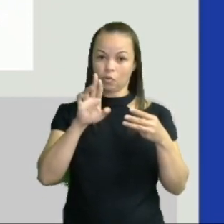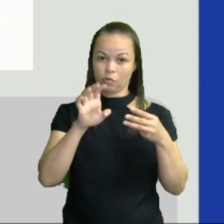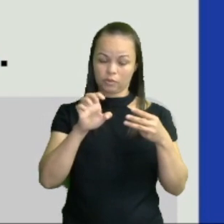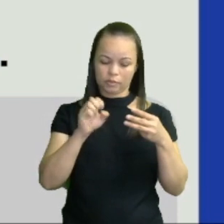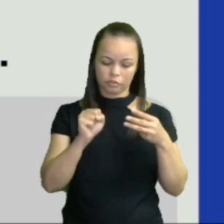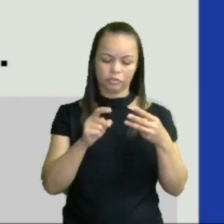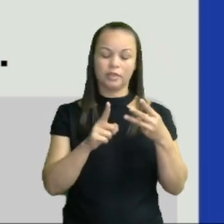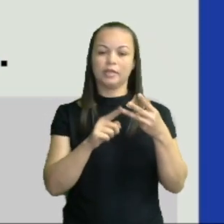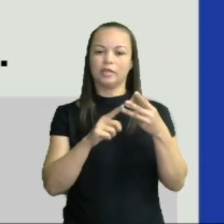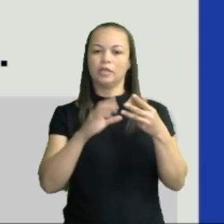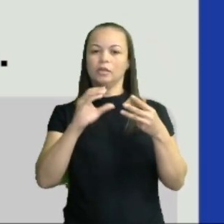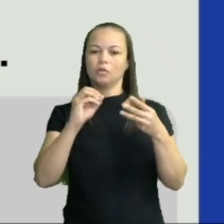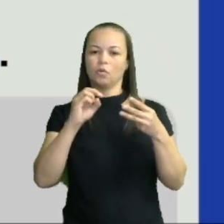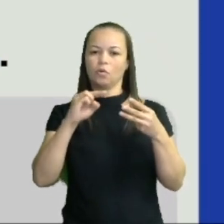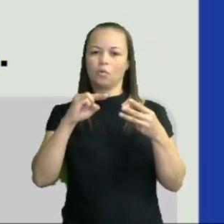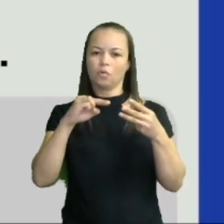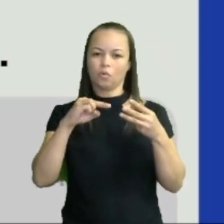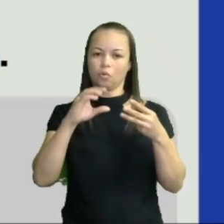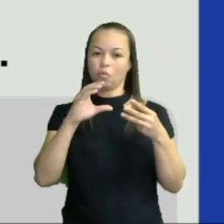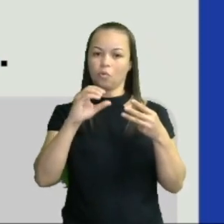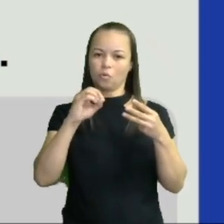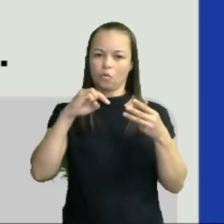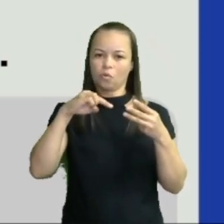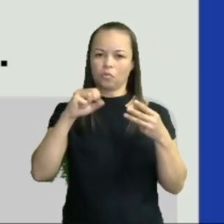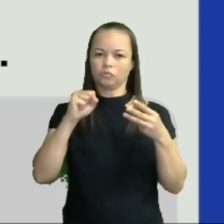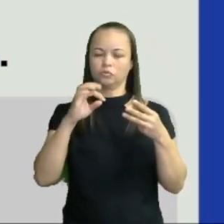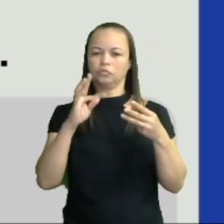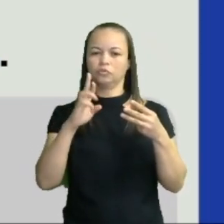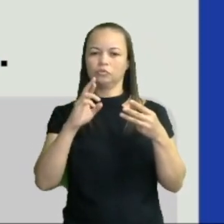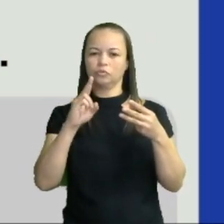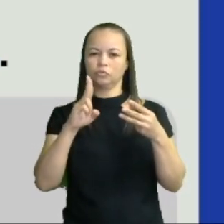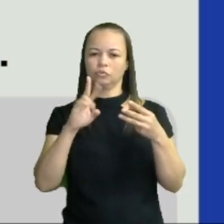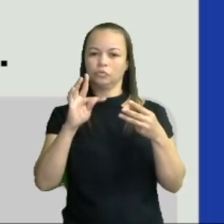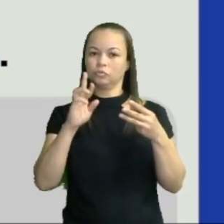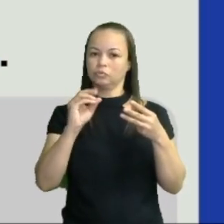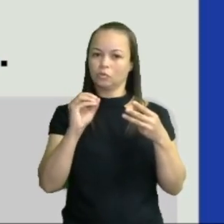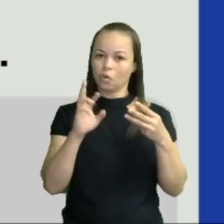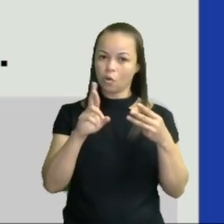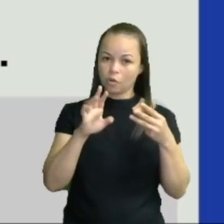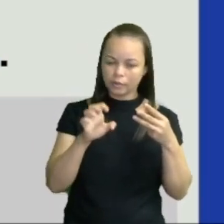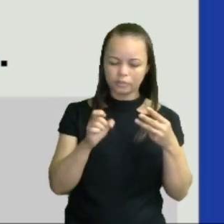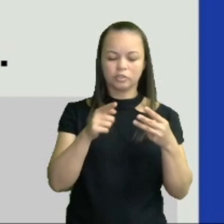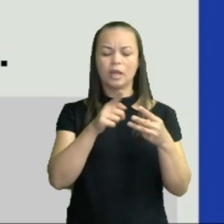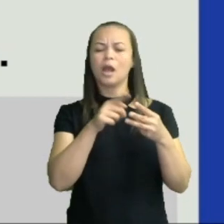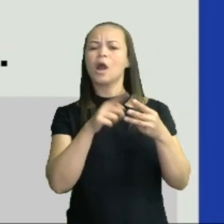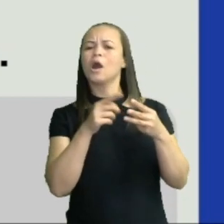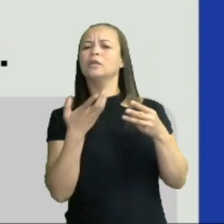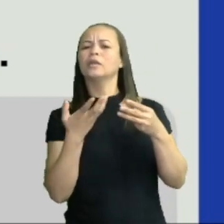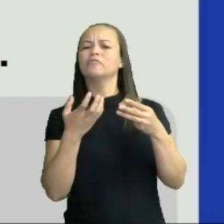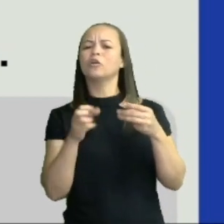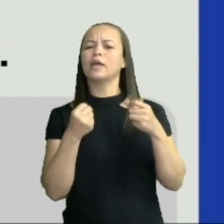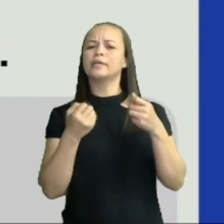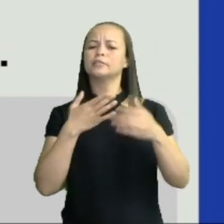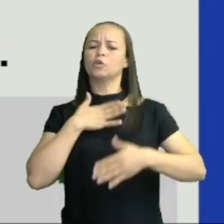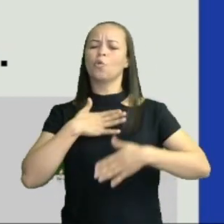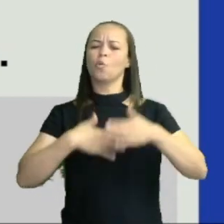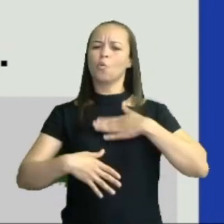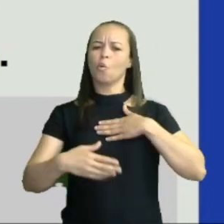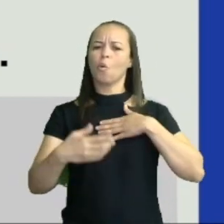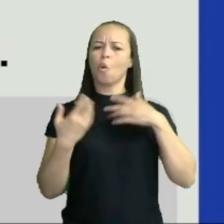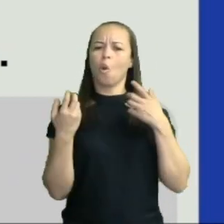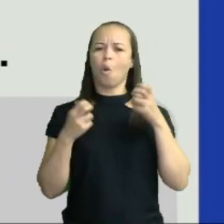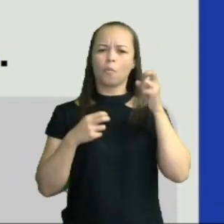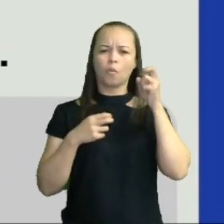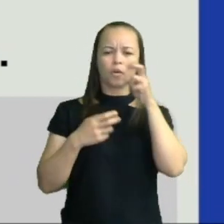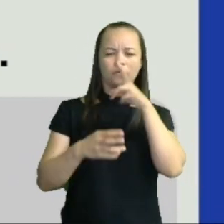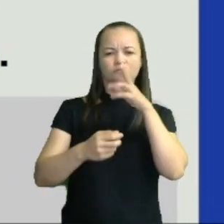construtores. Isso mesmo. O que são os alimentos energéticos? São aqueles que fornecem energia para que o corpo realize